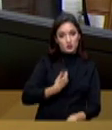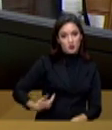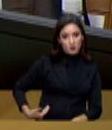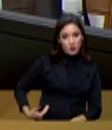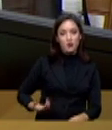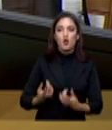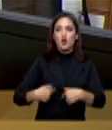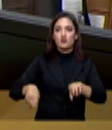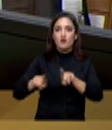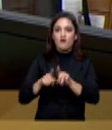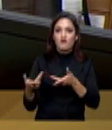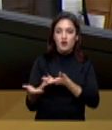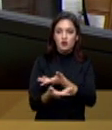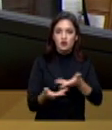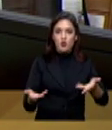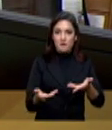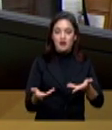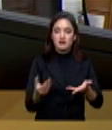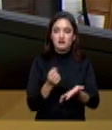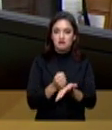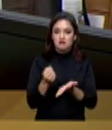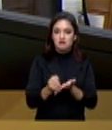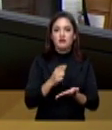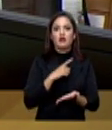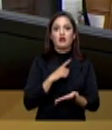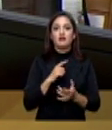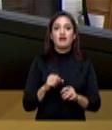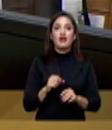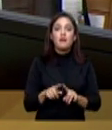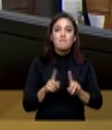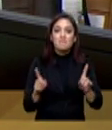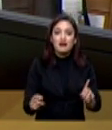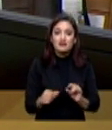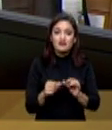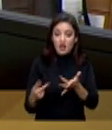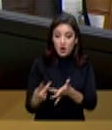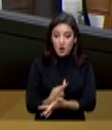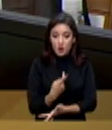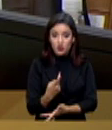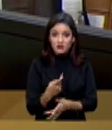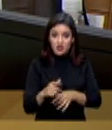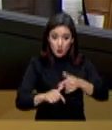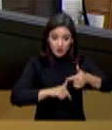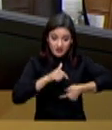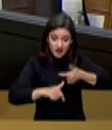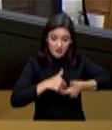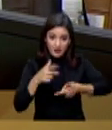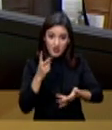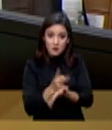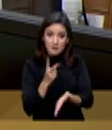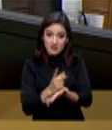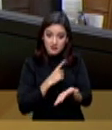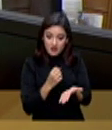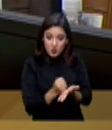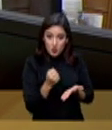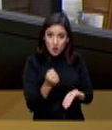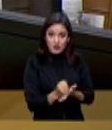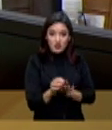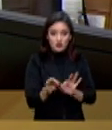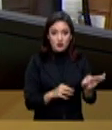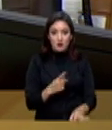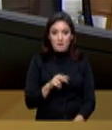ou convênio de cooperação cuja operacionalidade se configura no contrato de